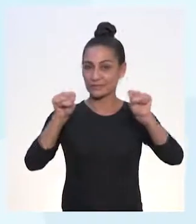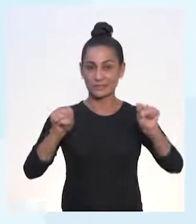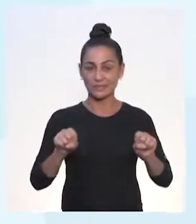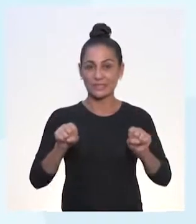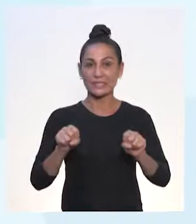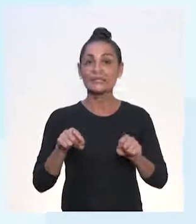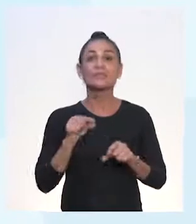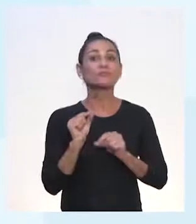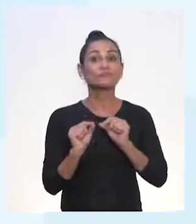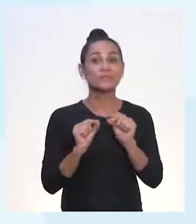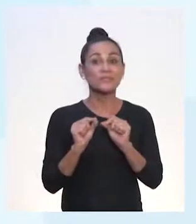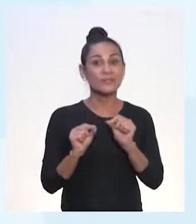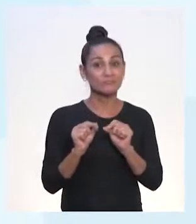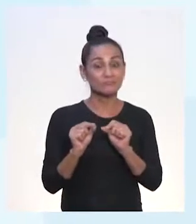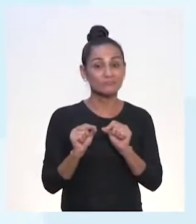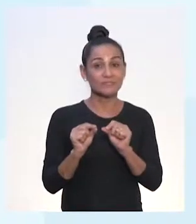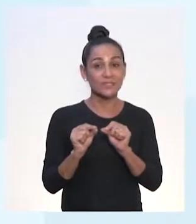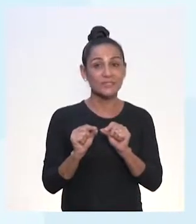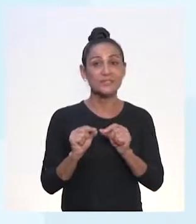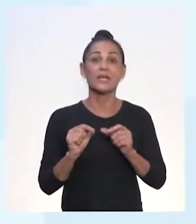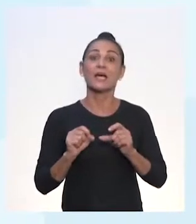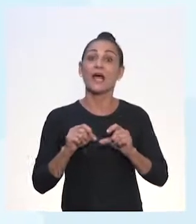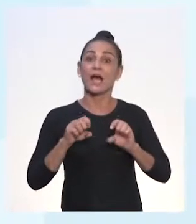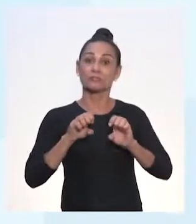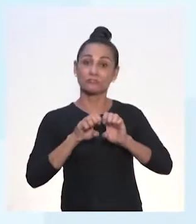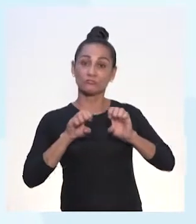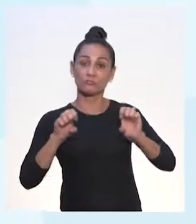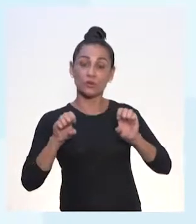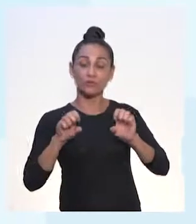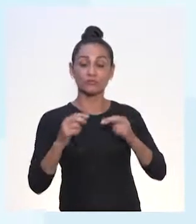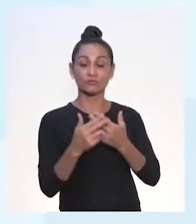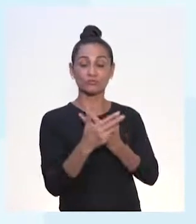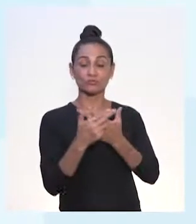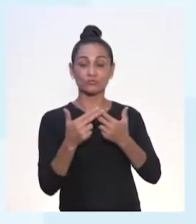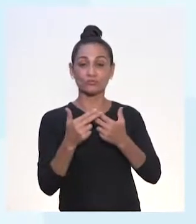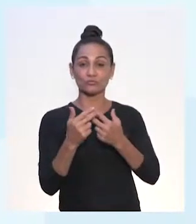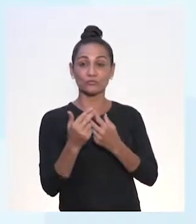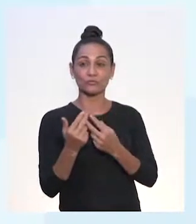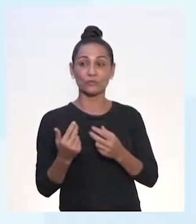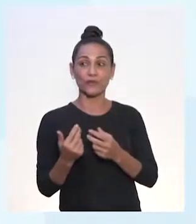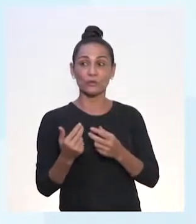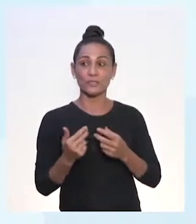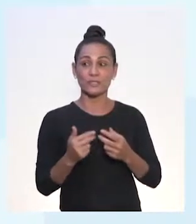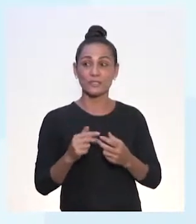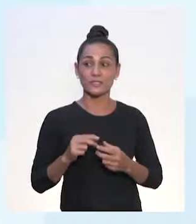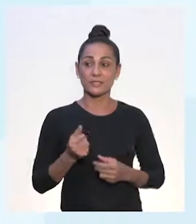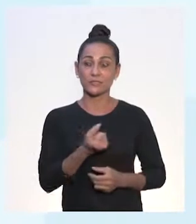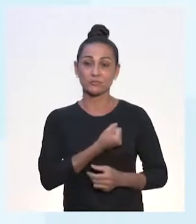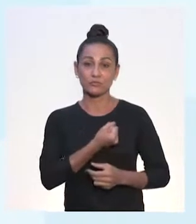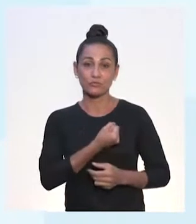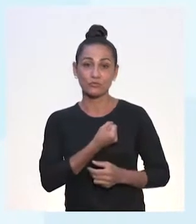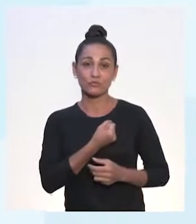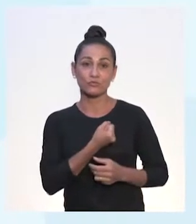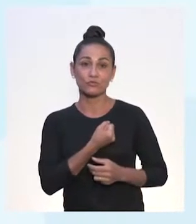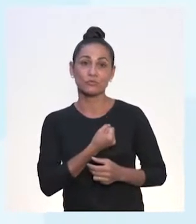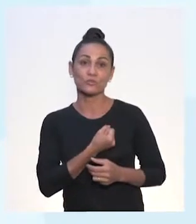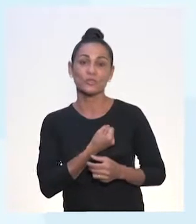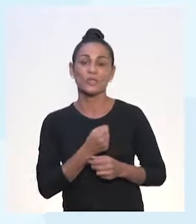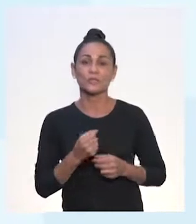A solução do sistema se dá de forma que os valores satisfaçam as duas